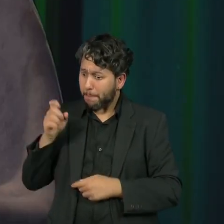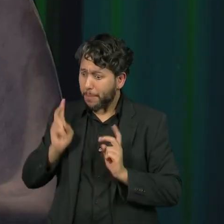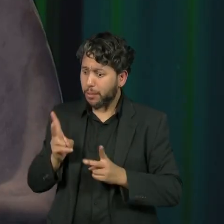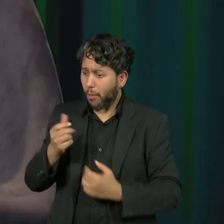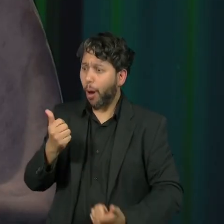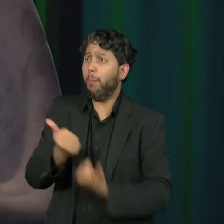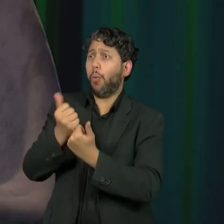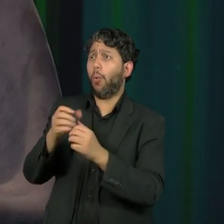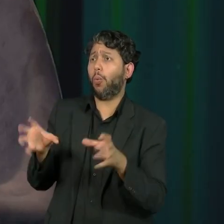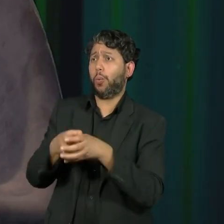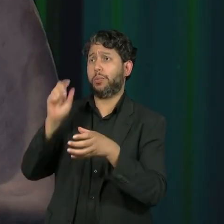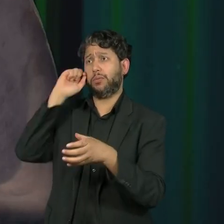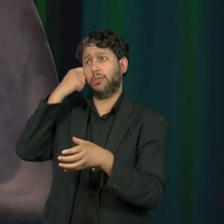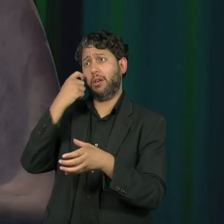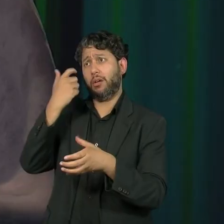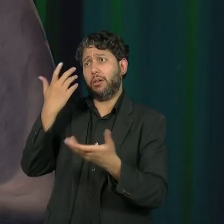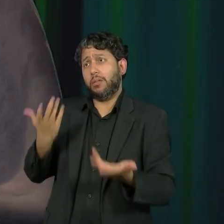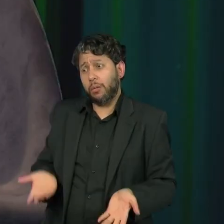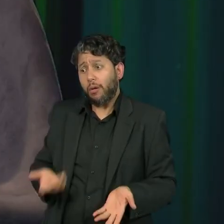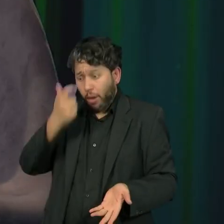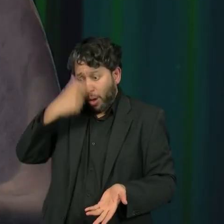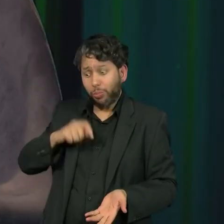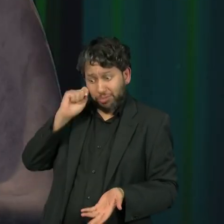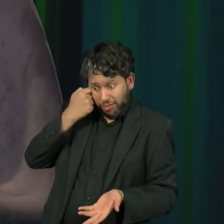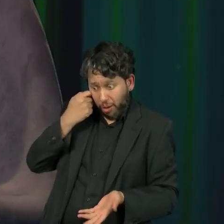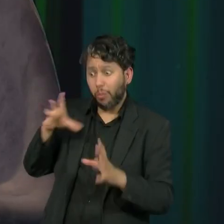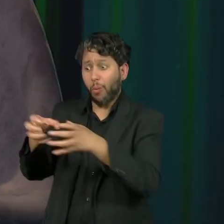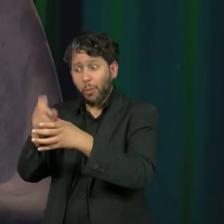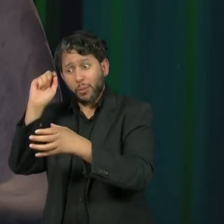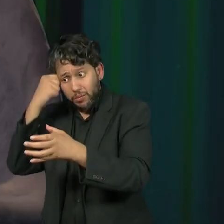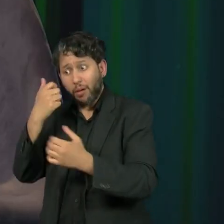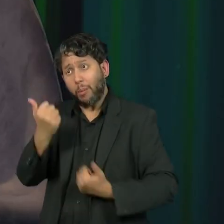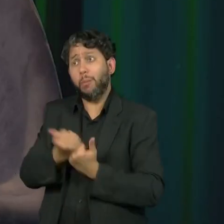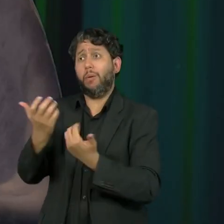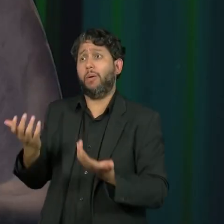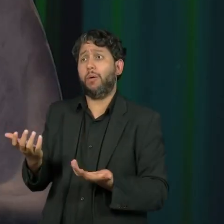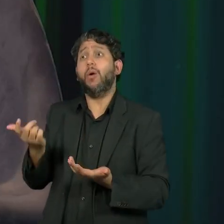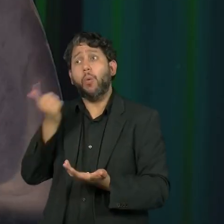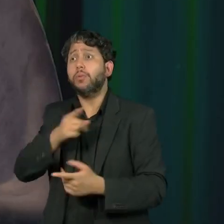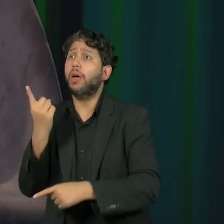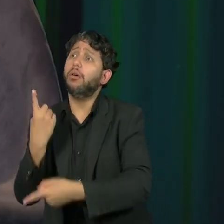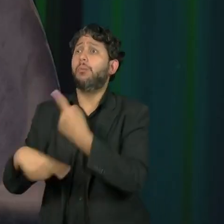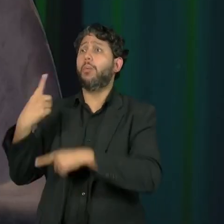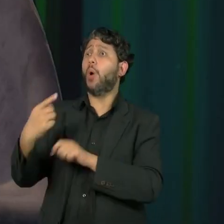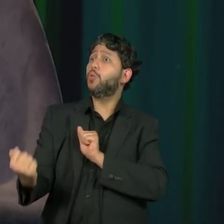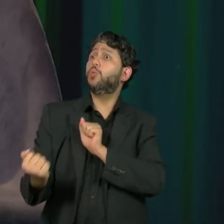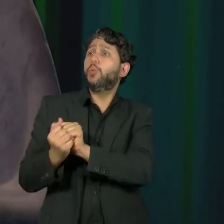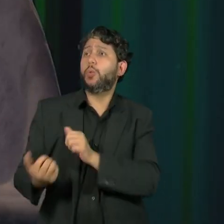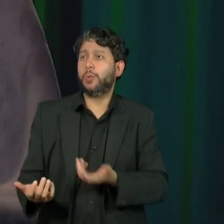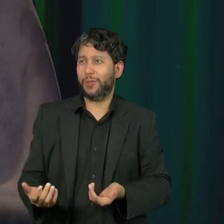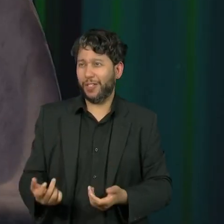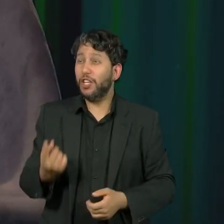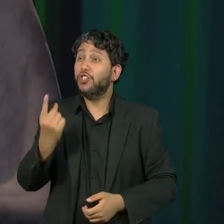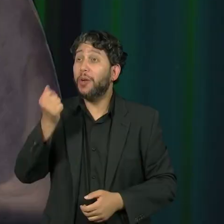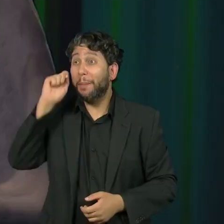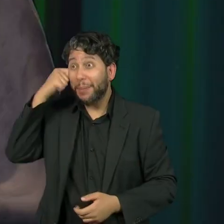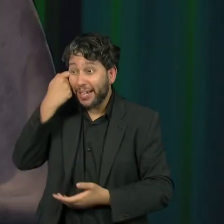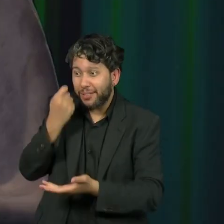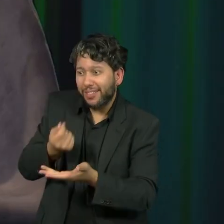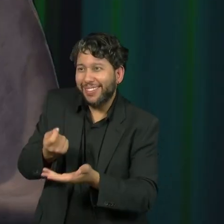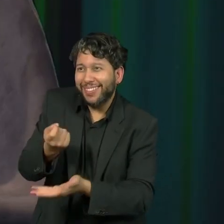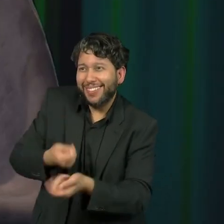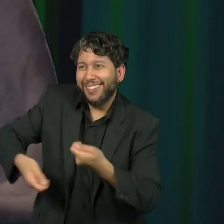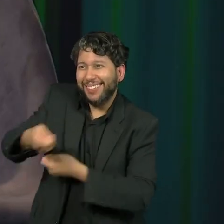não existe forma de prosperarmos, né? Então, o Black Money eu acho que é uma das